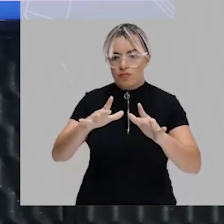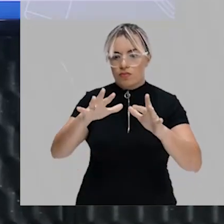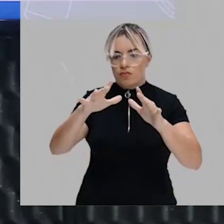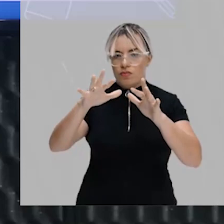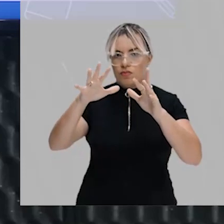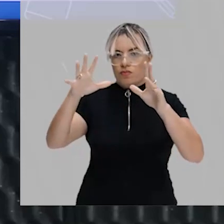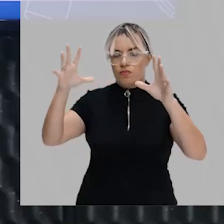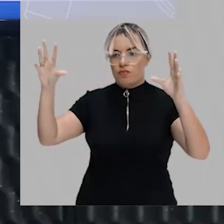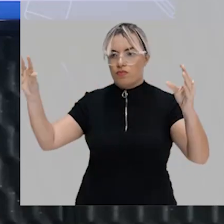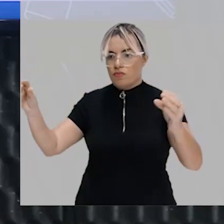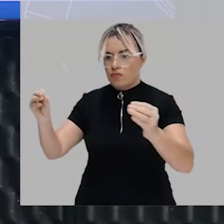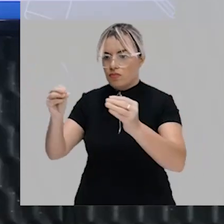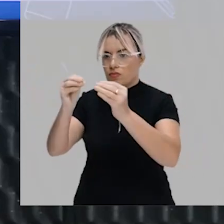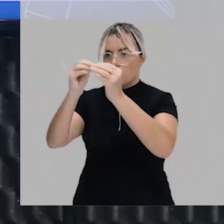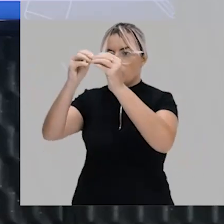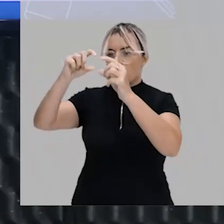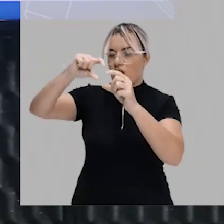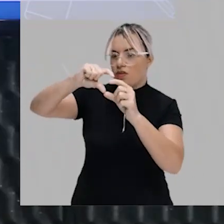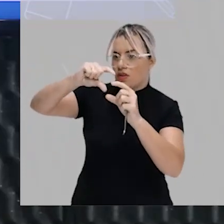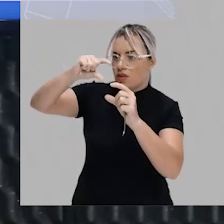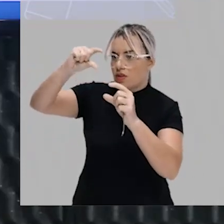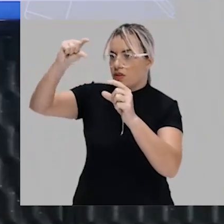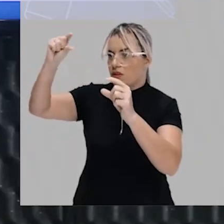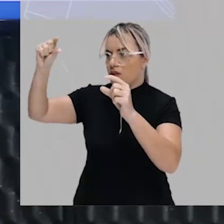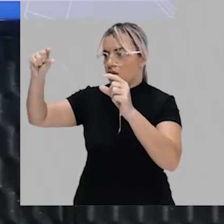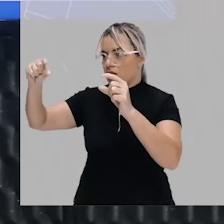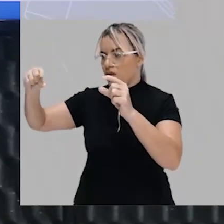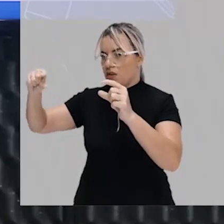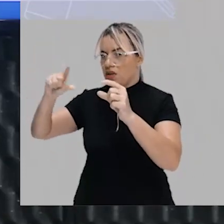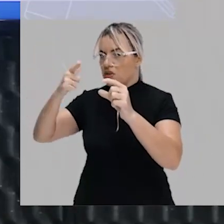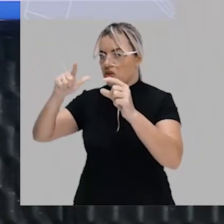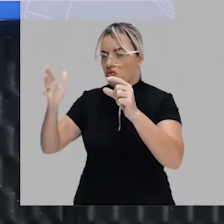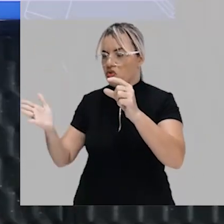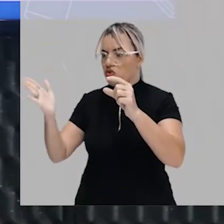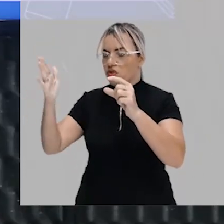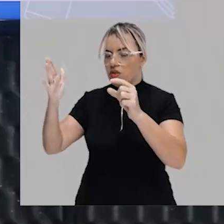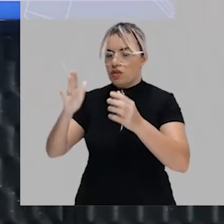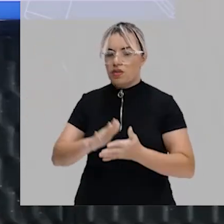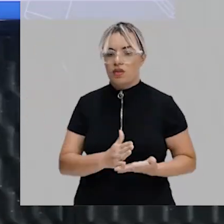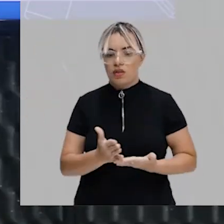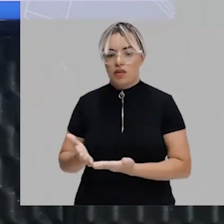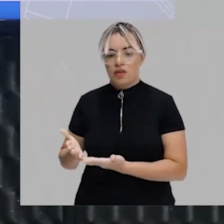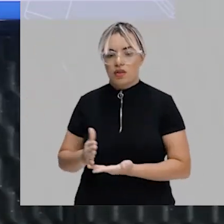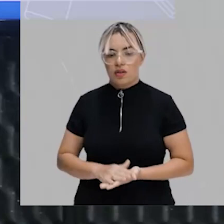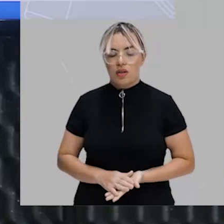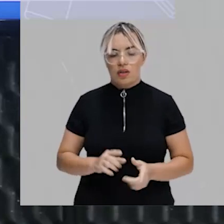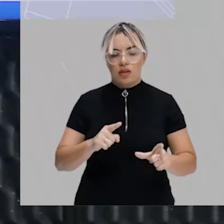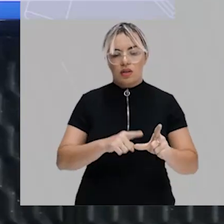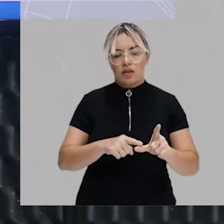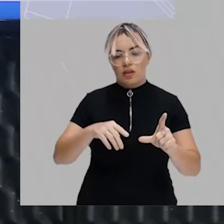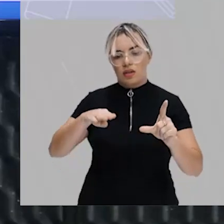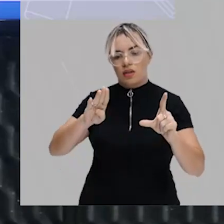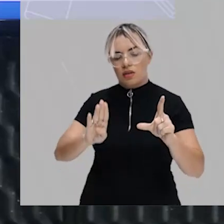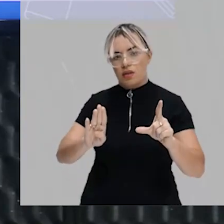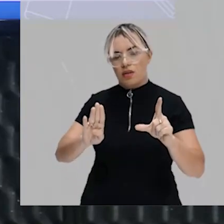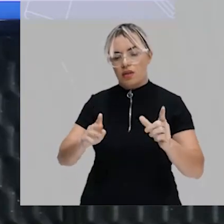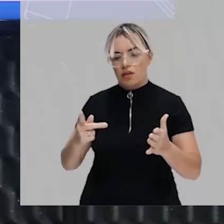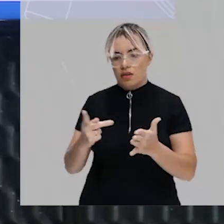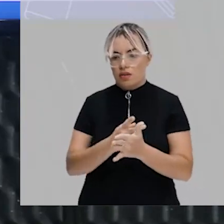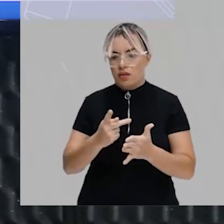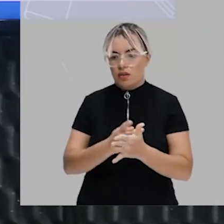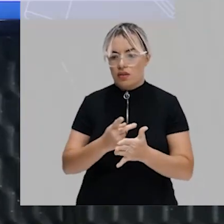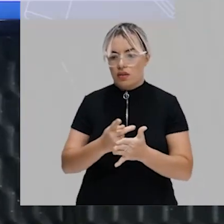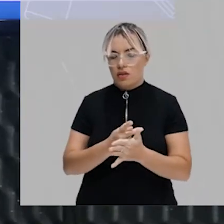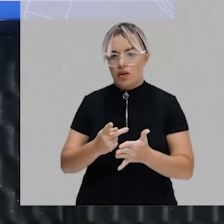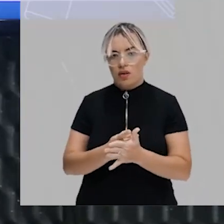parte que era curvada. Tá? E ele não tampou. Então, essa afirmativa aqui está errada, porque ele está dizendo aqui que o oxigênio